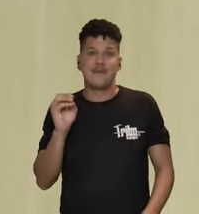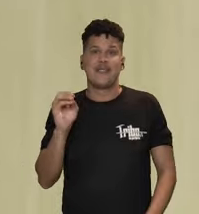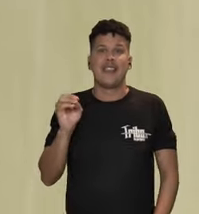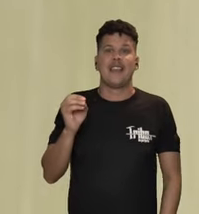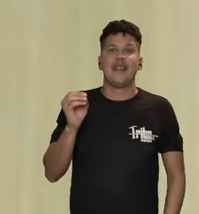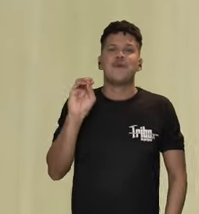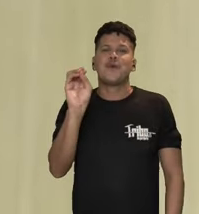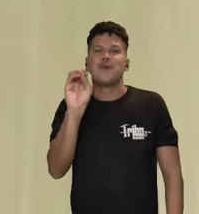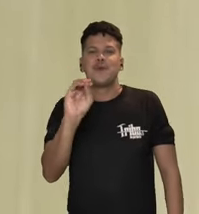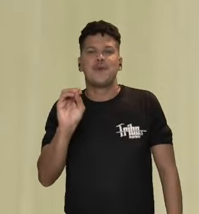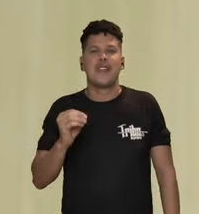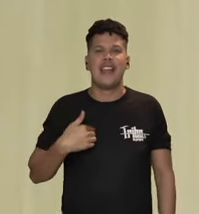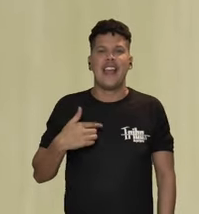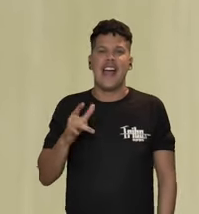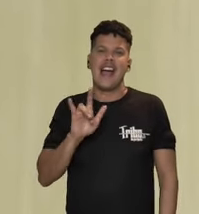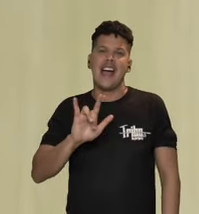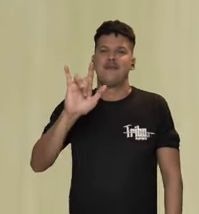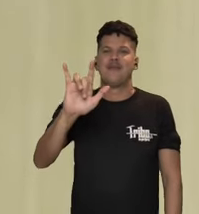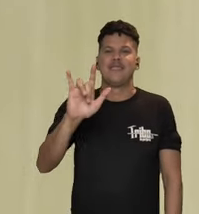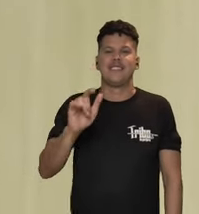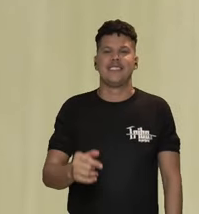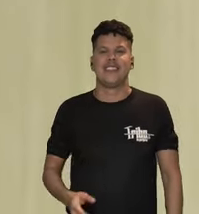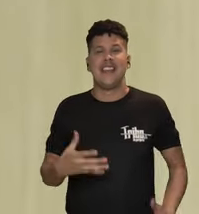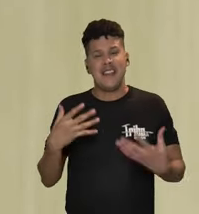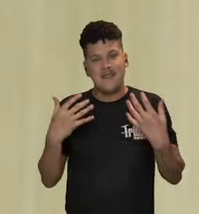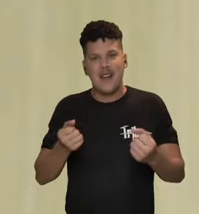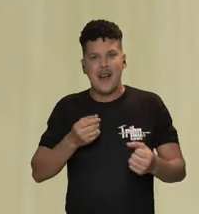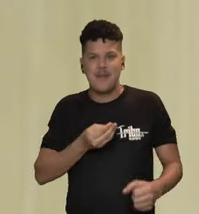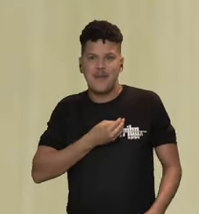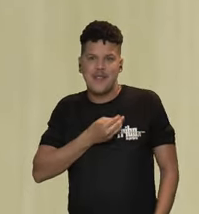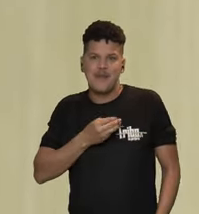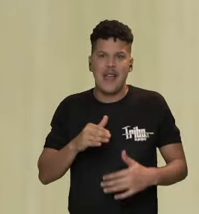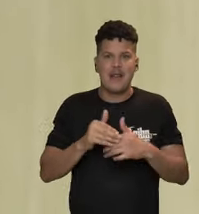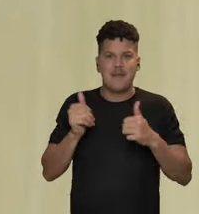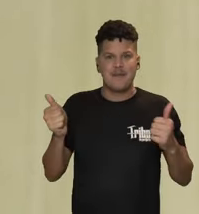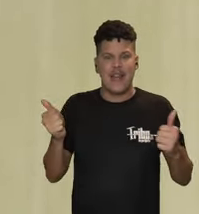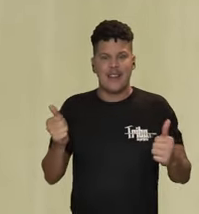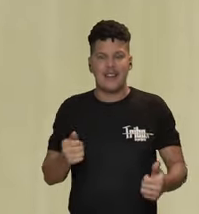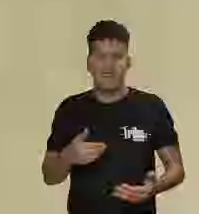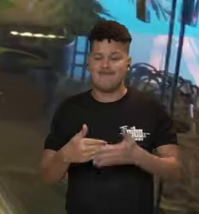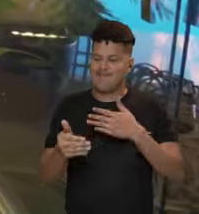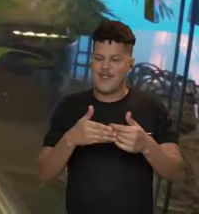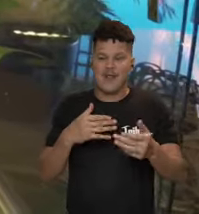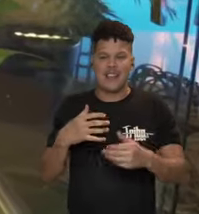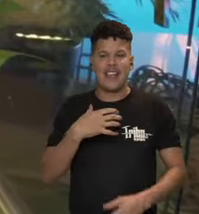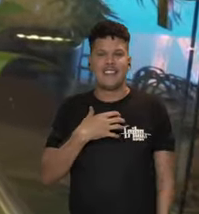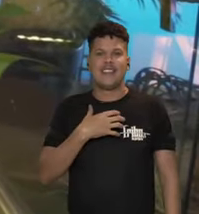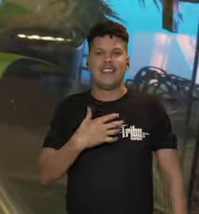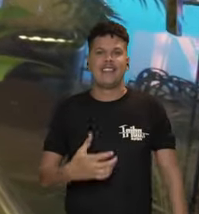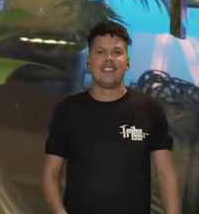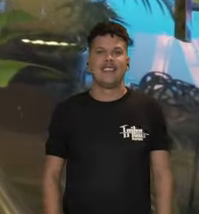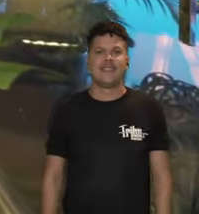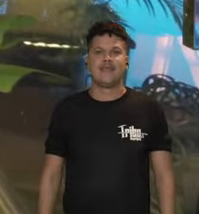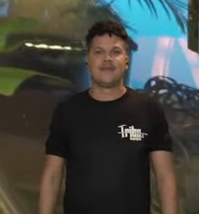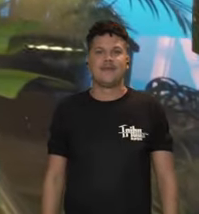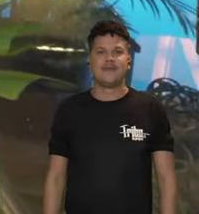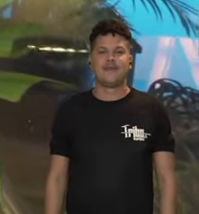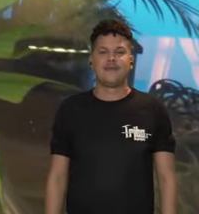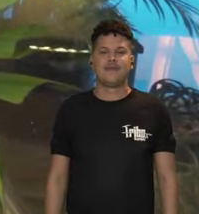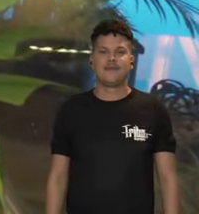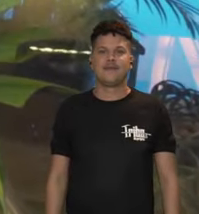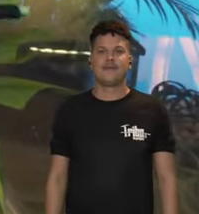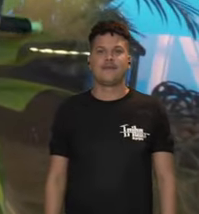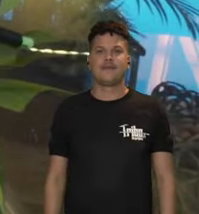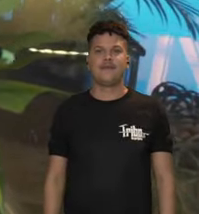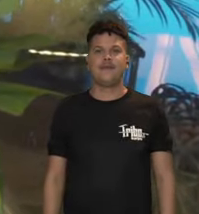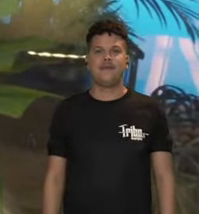você. Te amo, meu parceiro. Beijo, velho, beijo. E vambora, vamos viver o nosso melhor, né, mano? De qualquer jeito, né? Com Vazor? Certeza. Então é isso, pô.